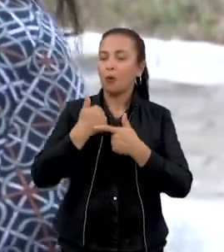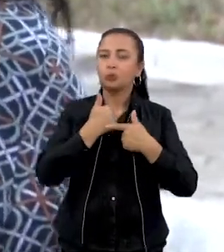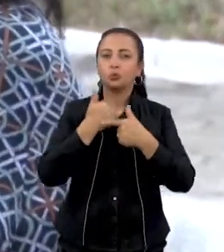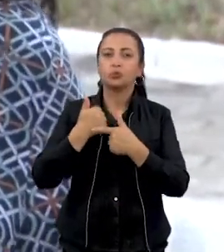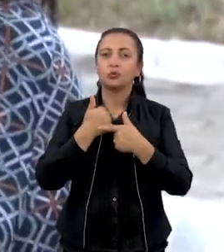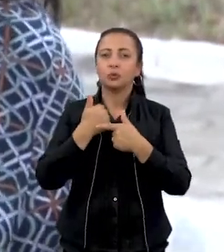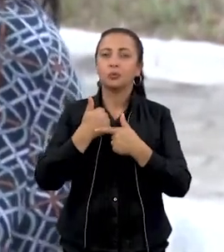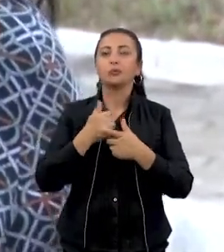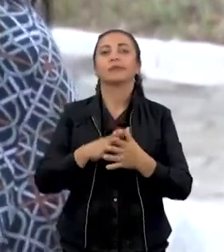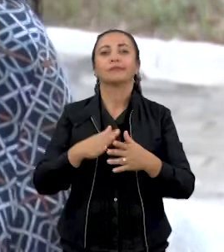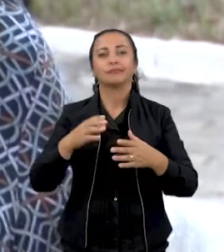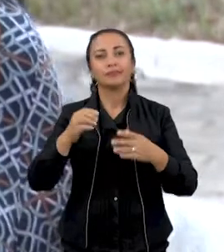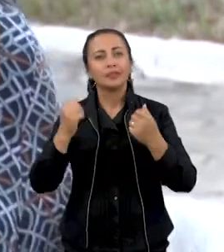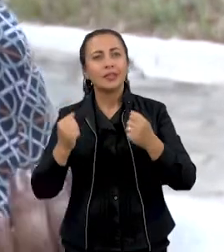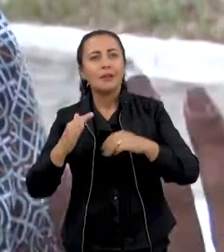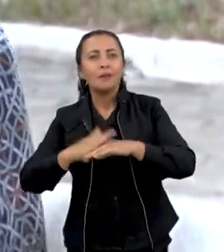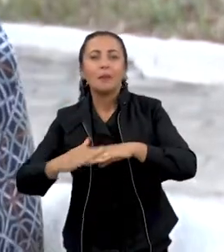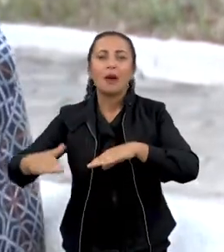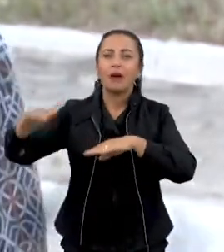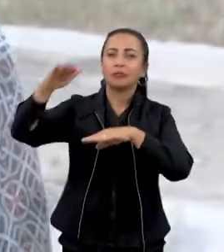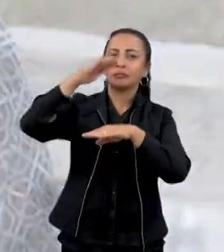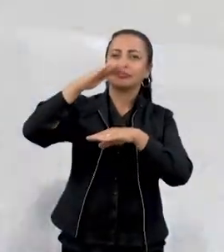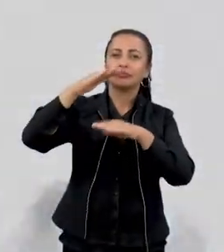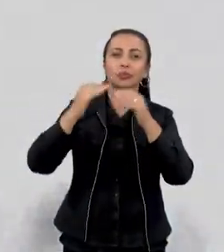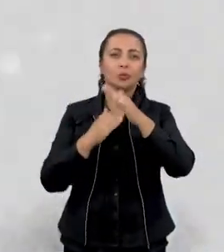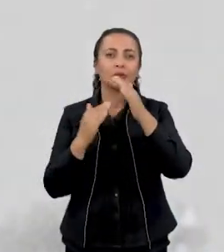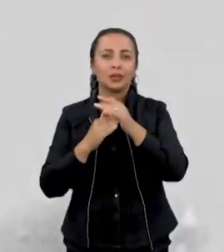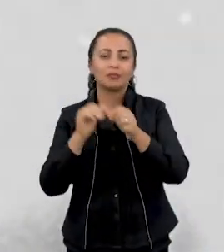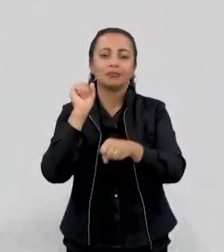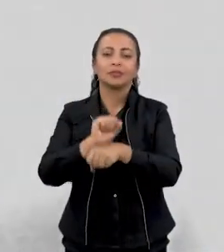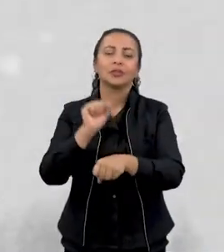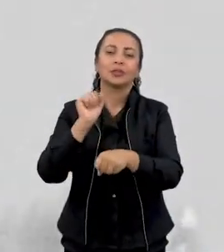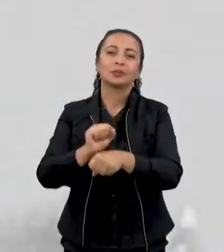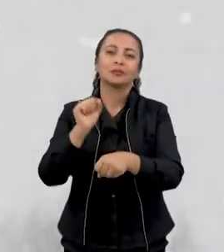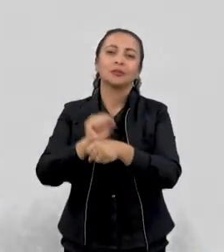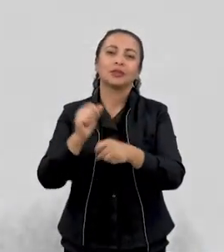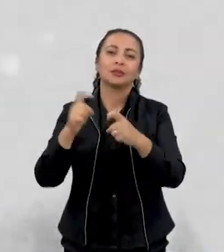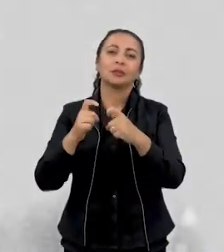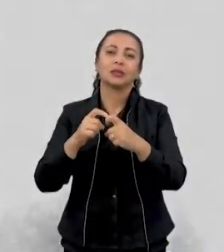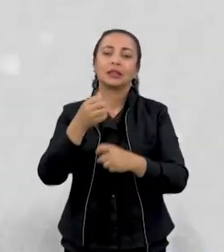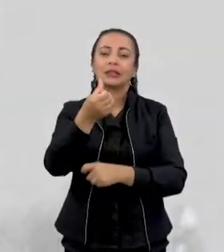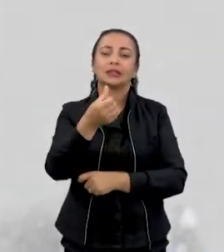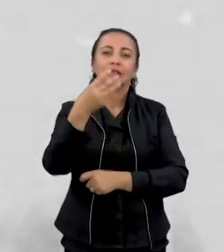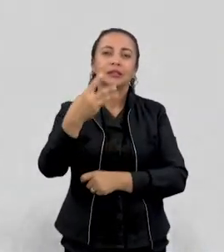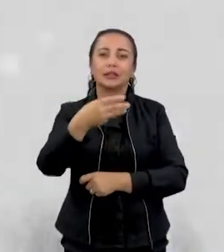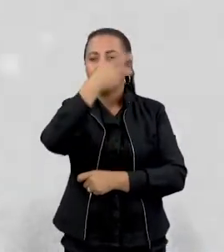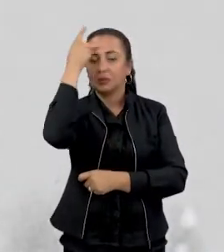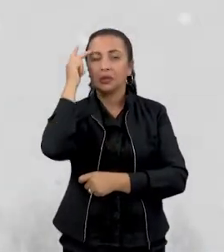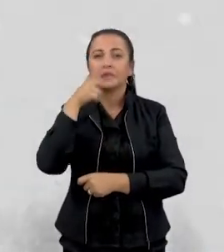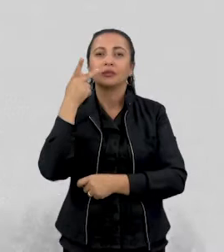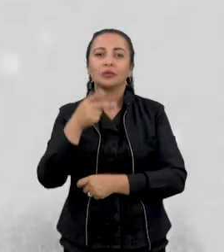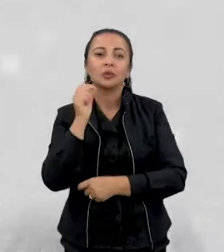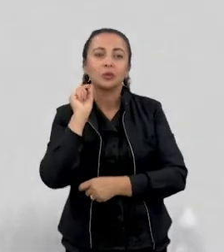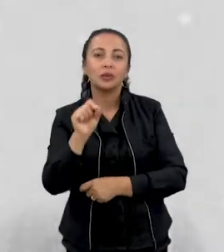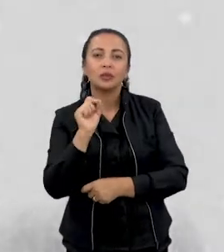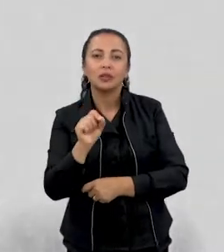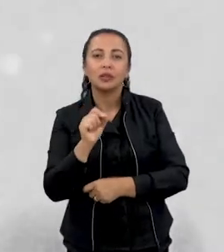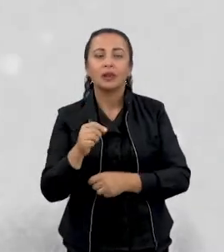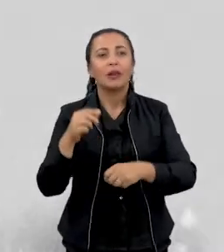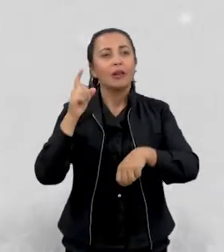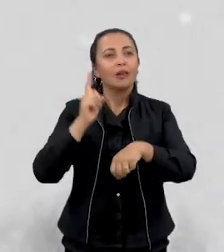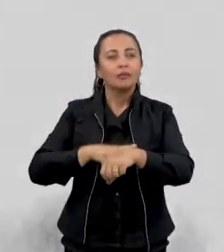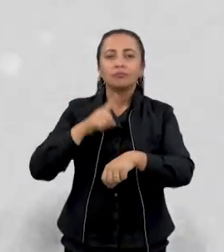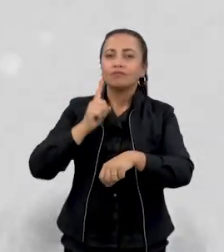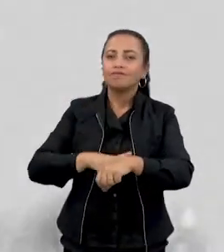forma positiva, os resultados positivos eles sobressaíram, o tempo de espera para a consulta, 63 usuários relataram